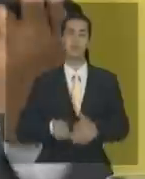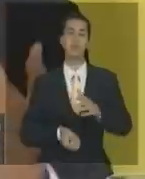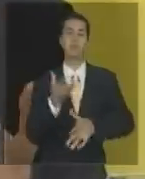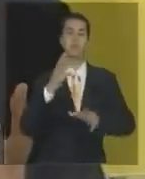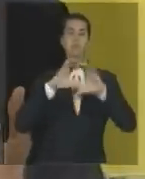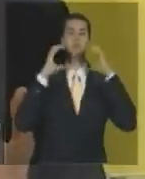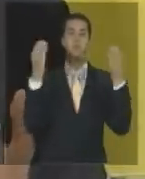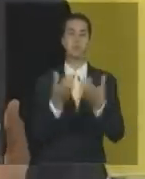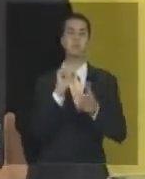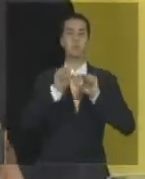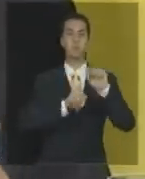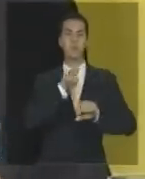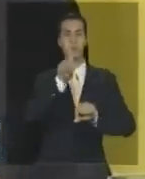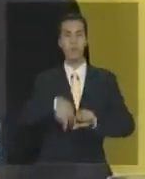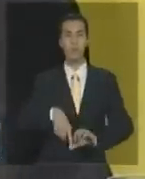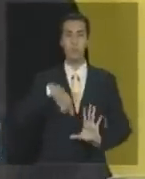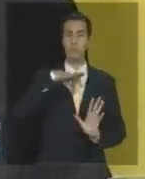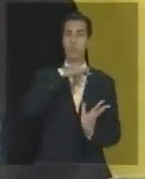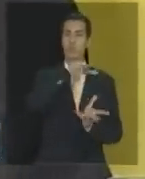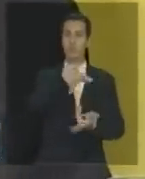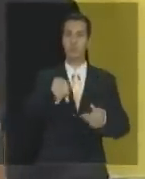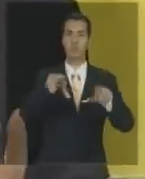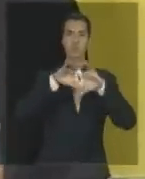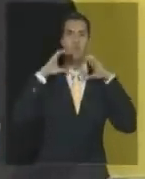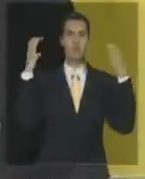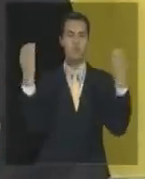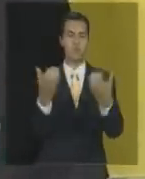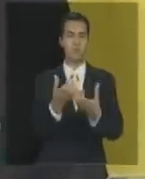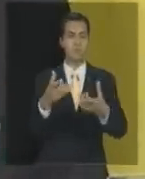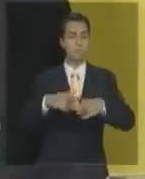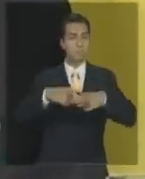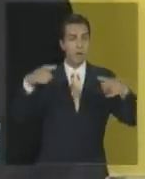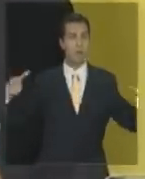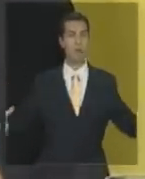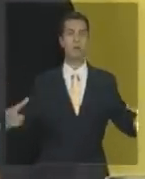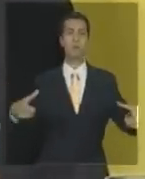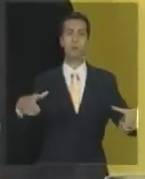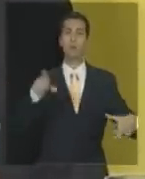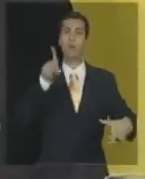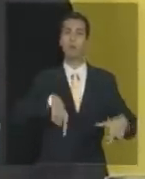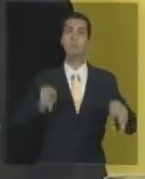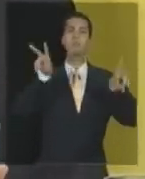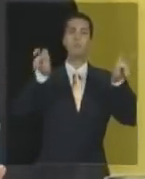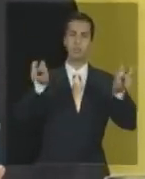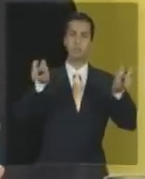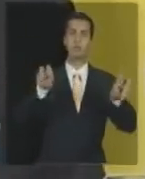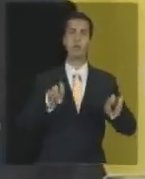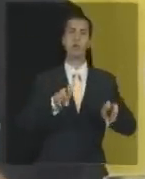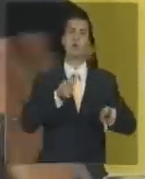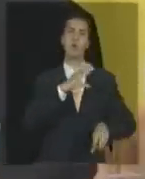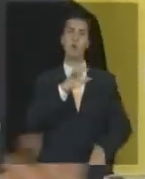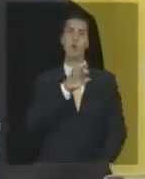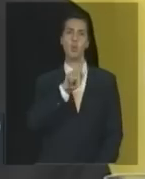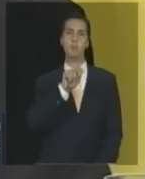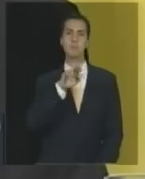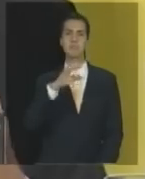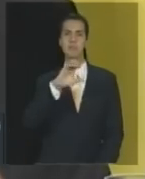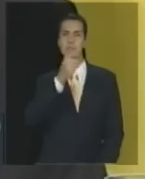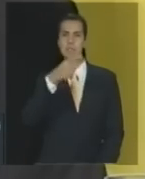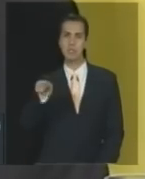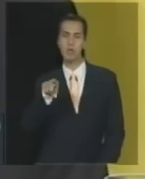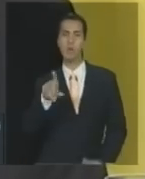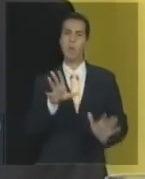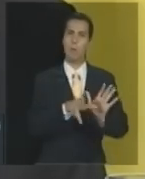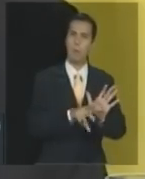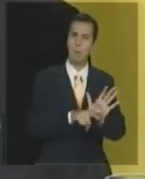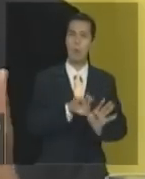evento mundial em matéria de combate à corrupção e transparência, que reúne, como já se disse,